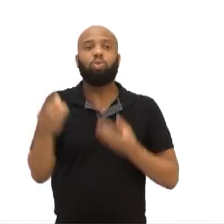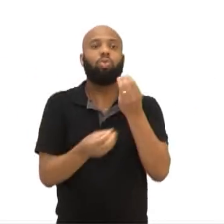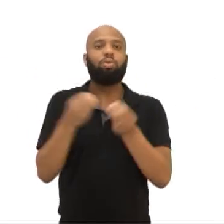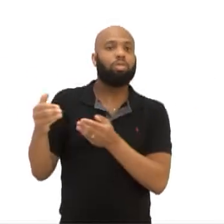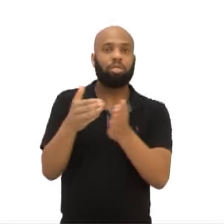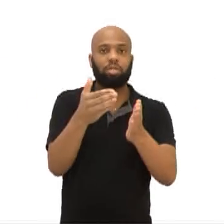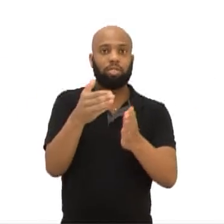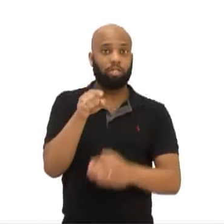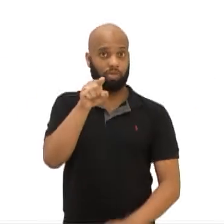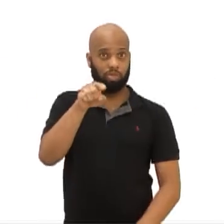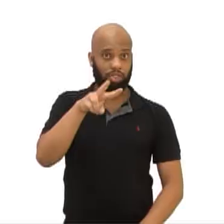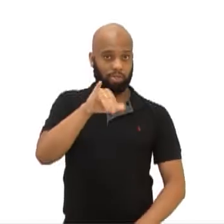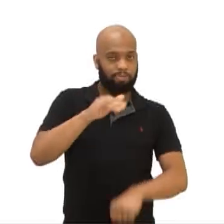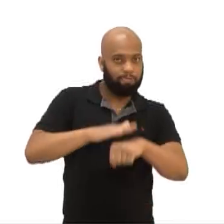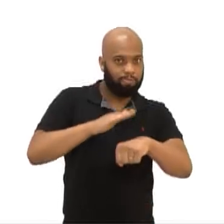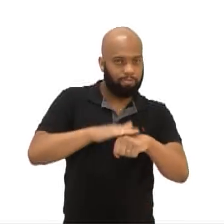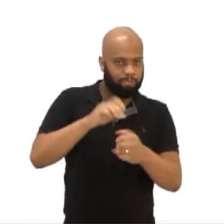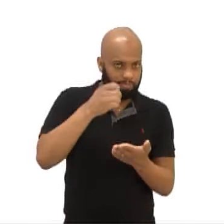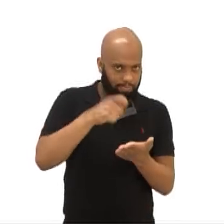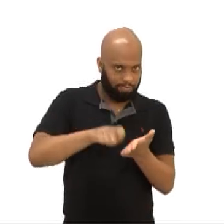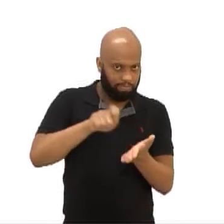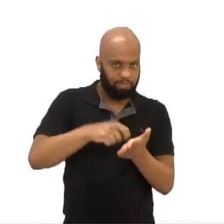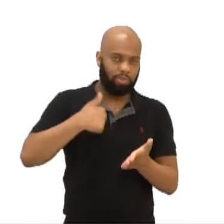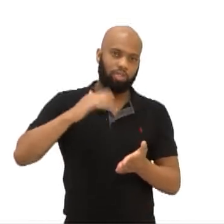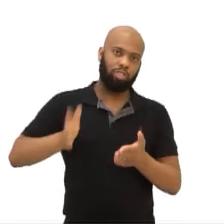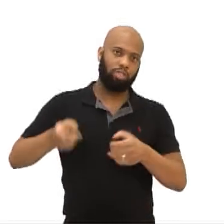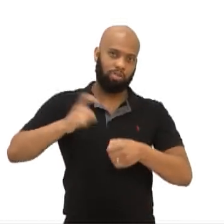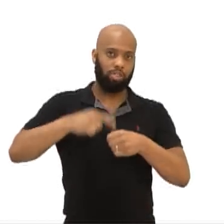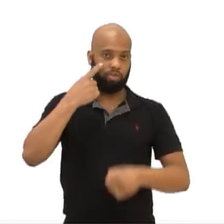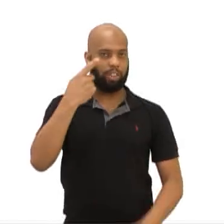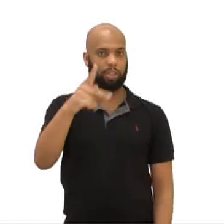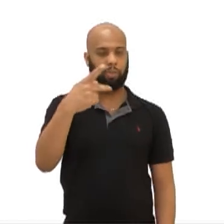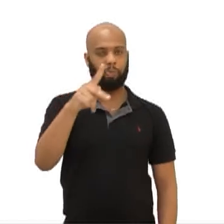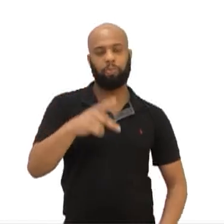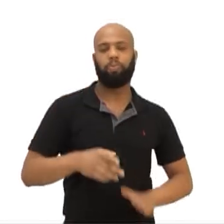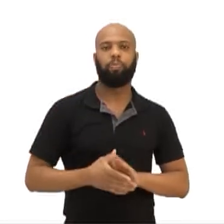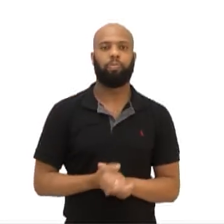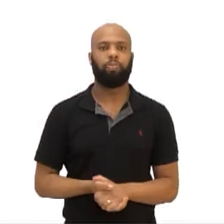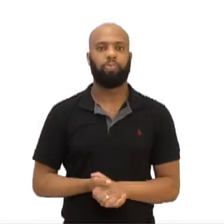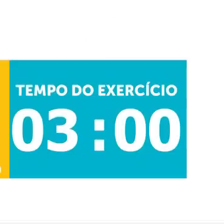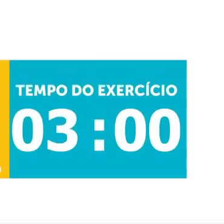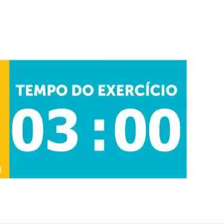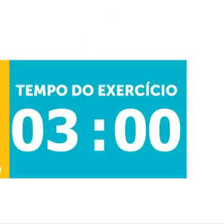dele? Continue explicando no caderno, que a professora já volta para corrigir.